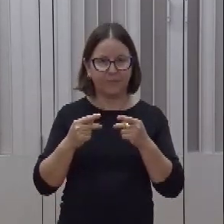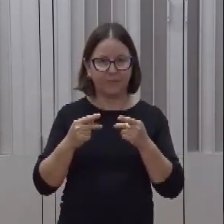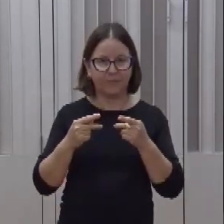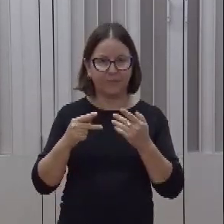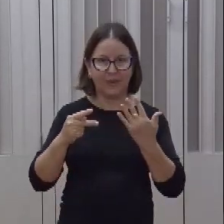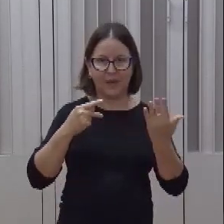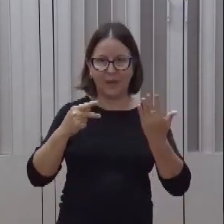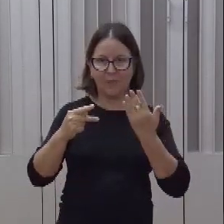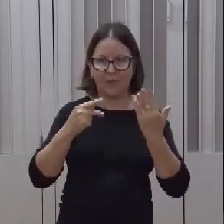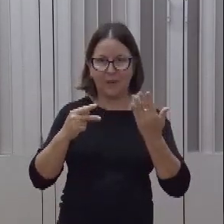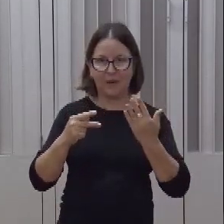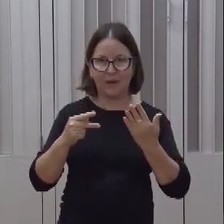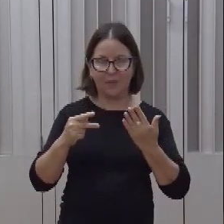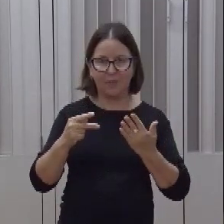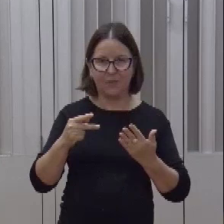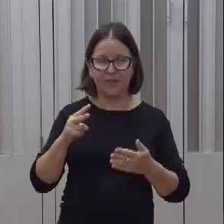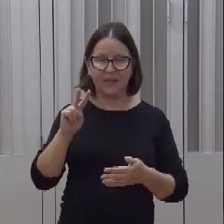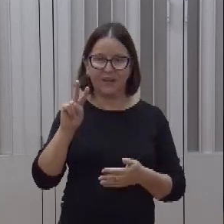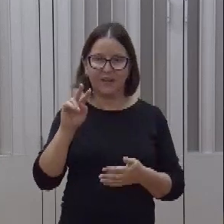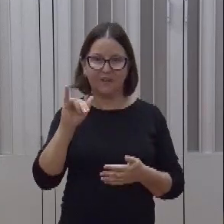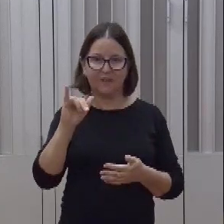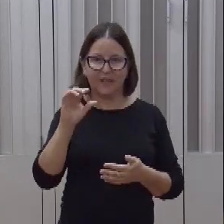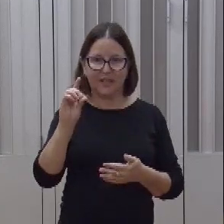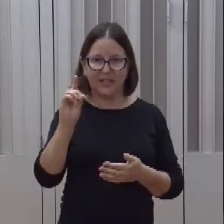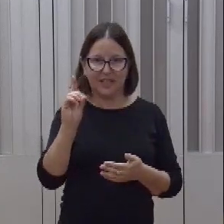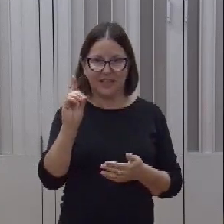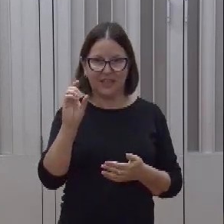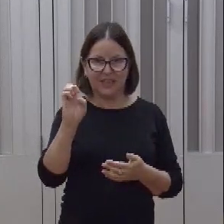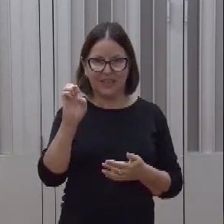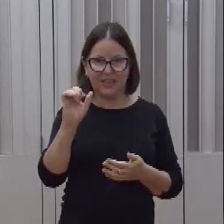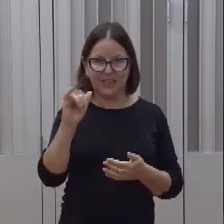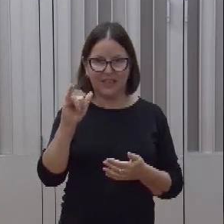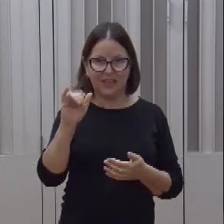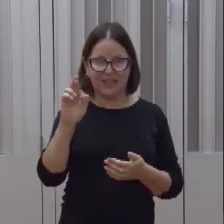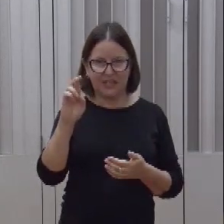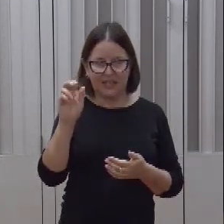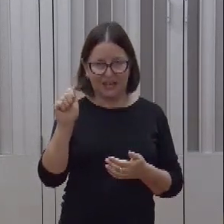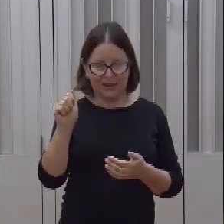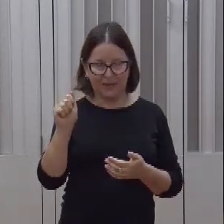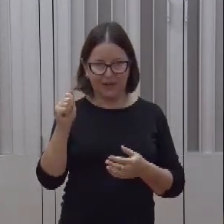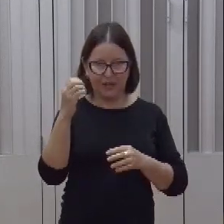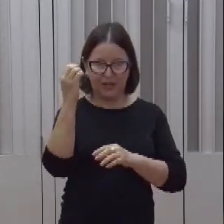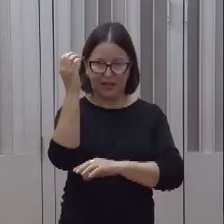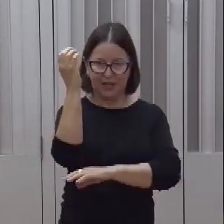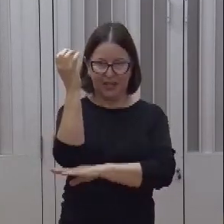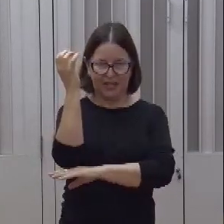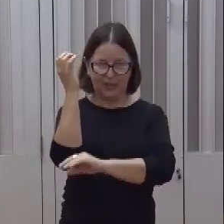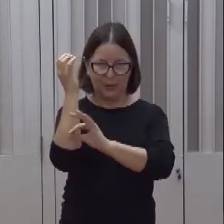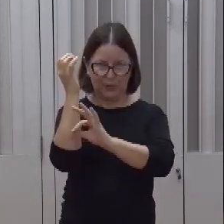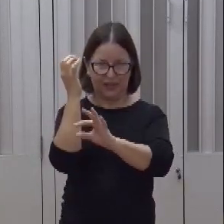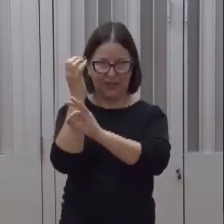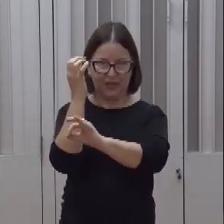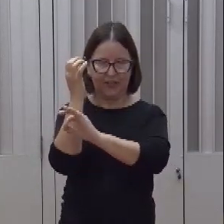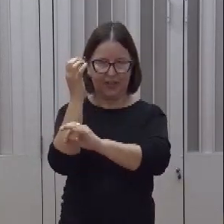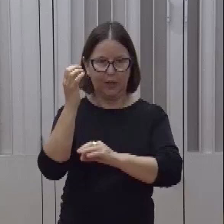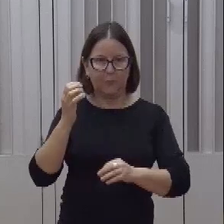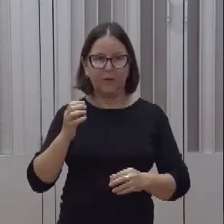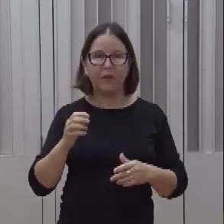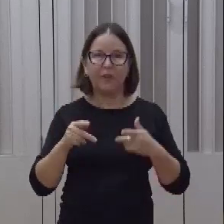ele sabia do que estava falando. E ele estava falando para os seus discípulos a respeito